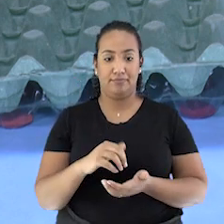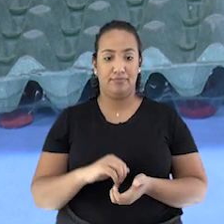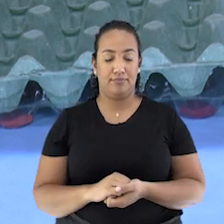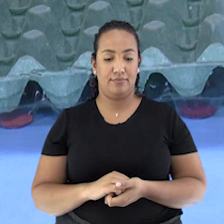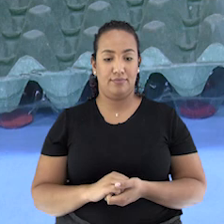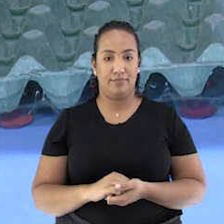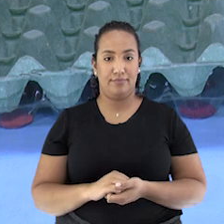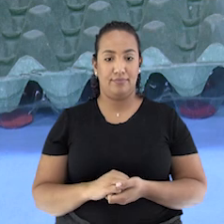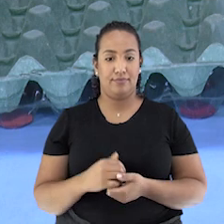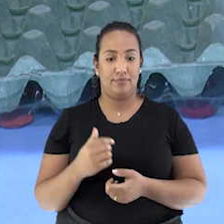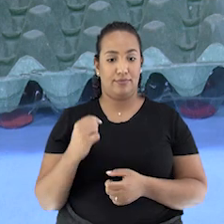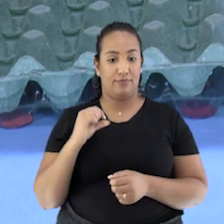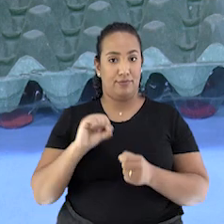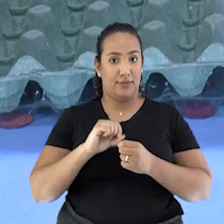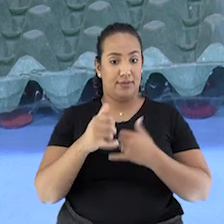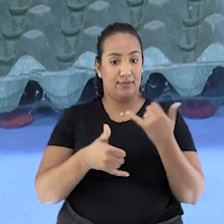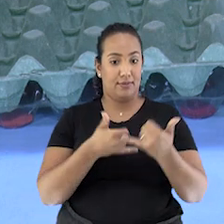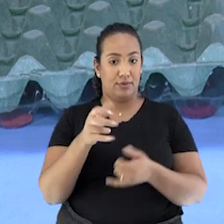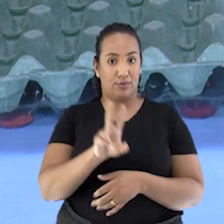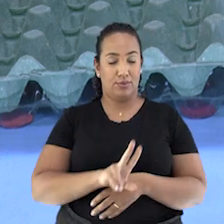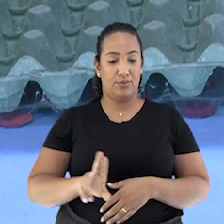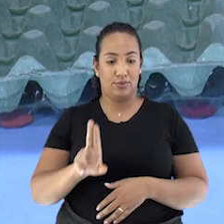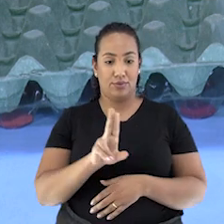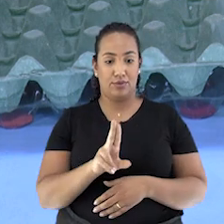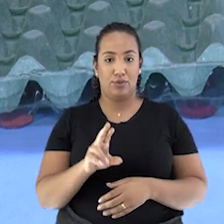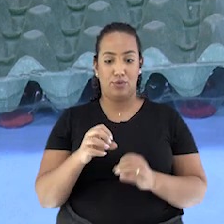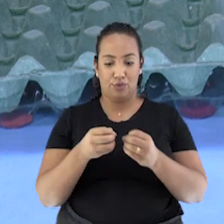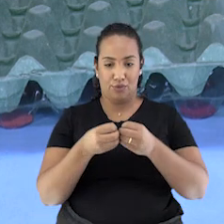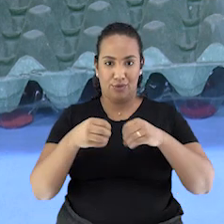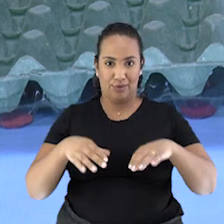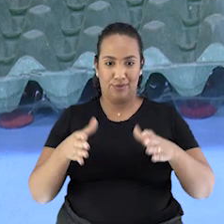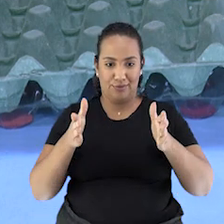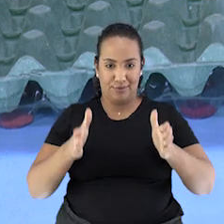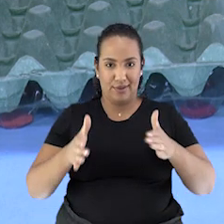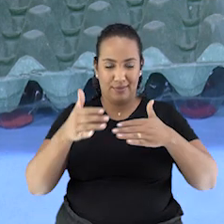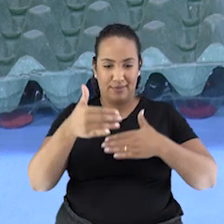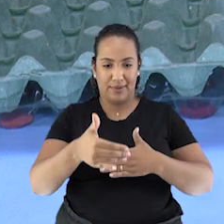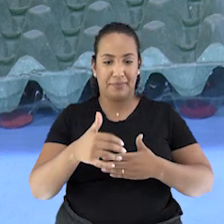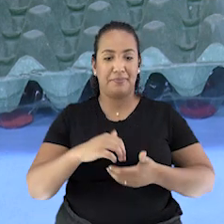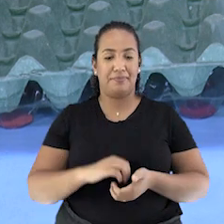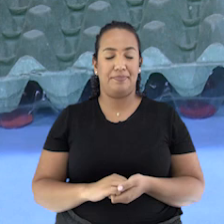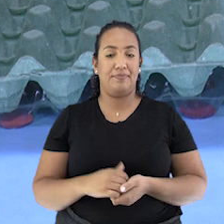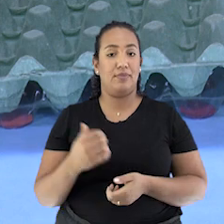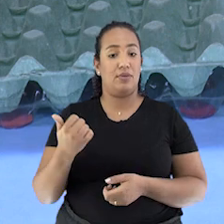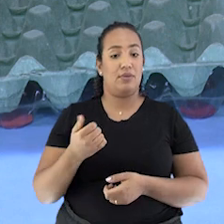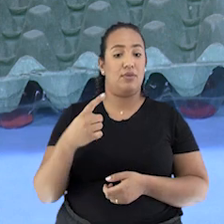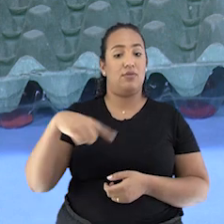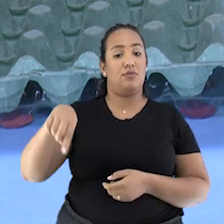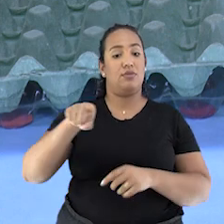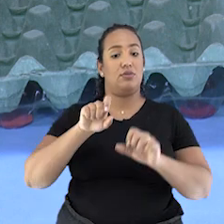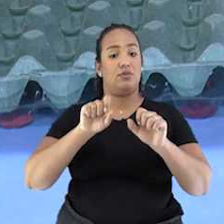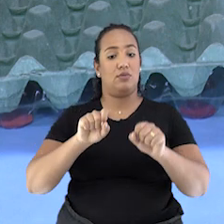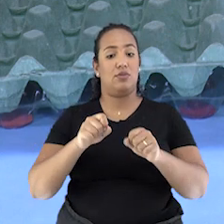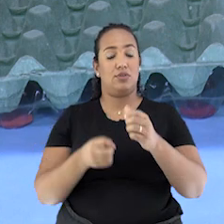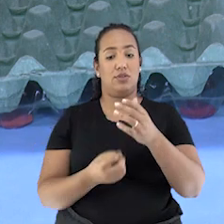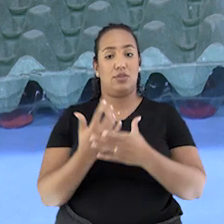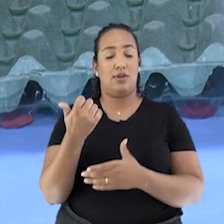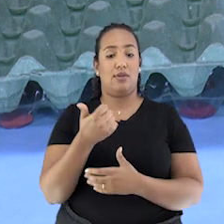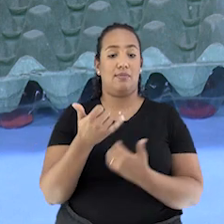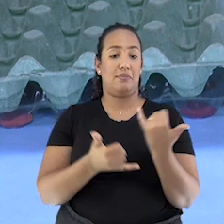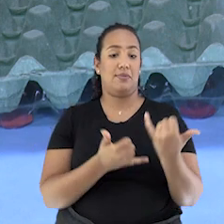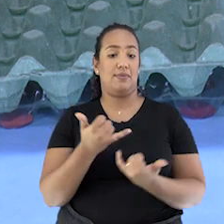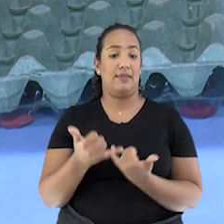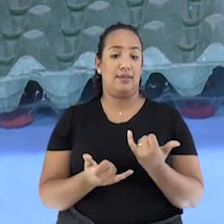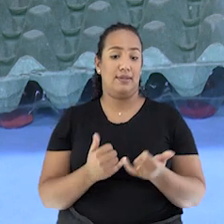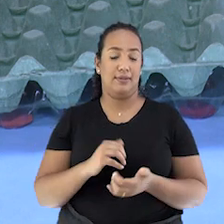vamos começar. Vamos fazer vários joguinhos utilizando a cartela de pente de ovos. Primeiro, você pode fazer